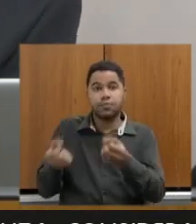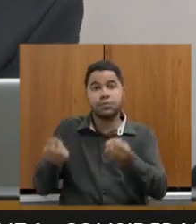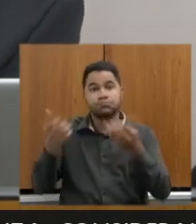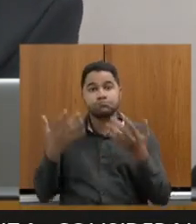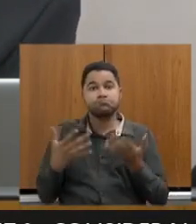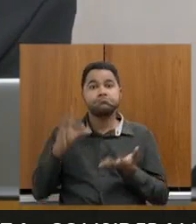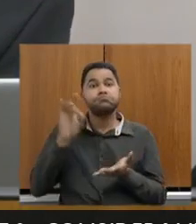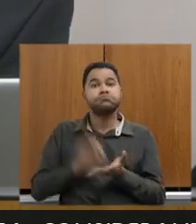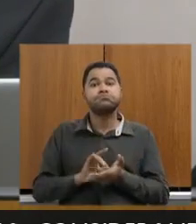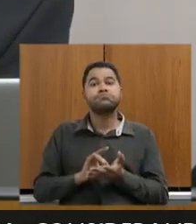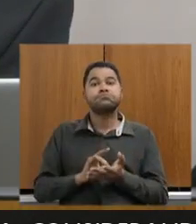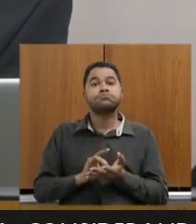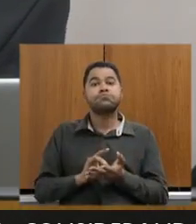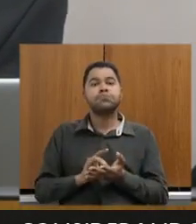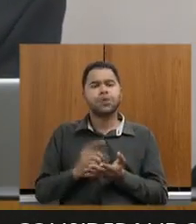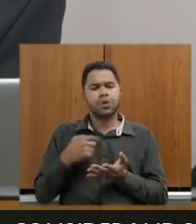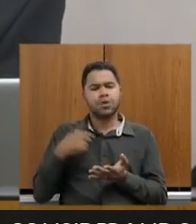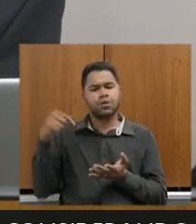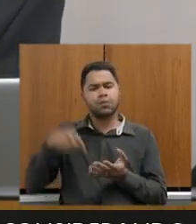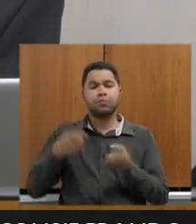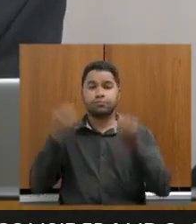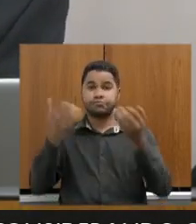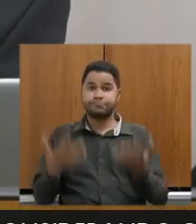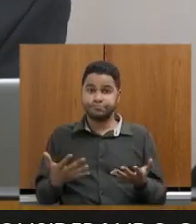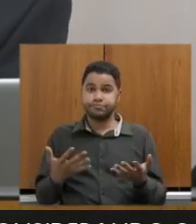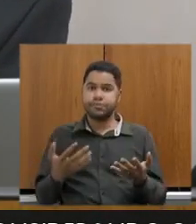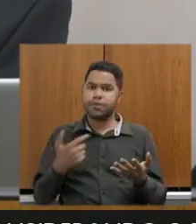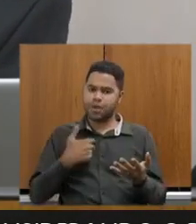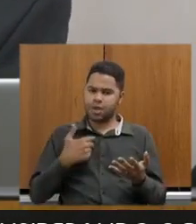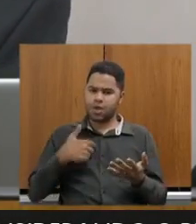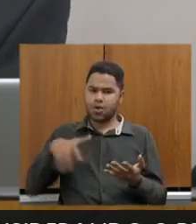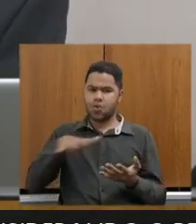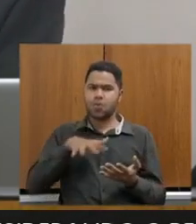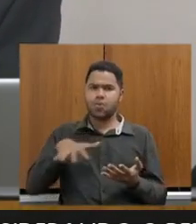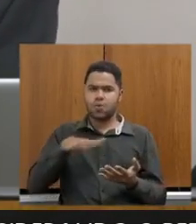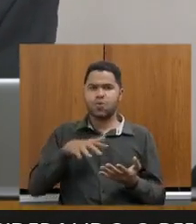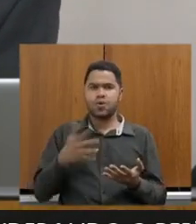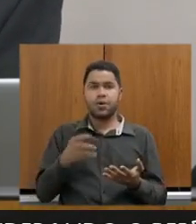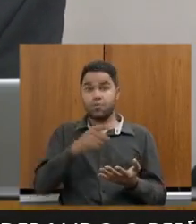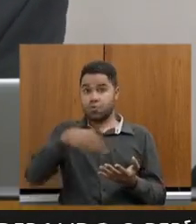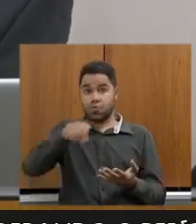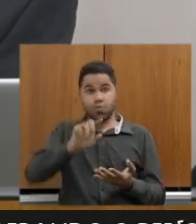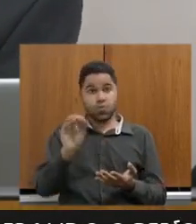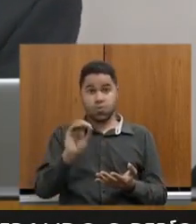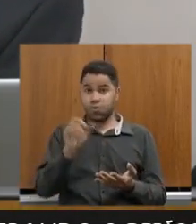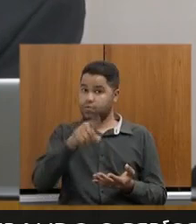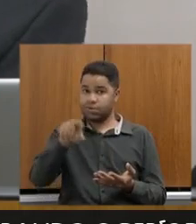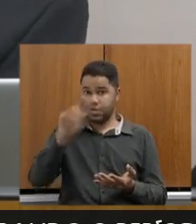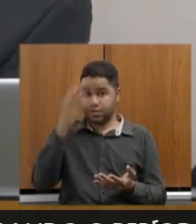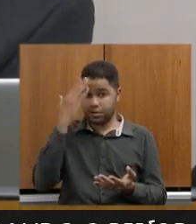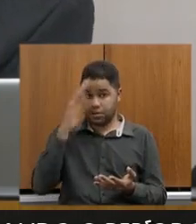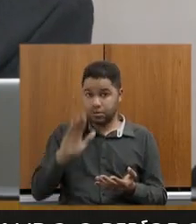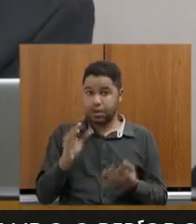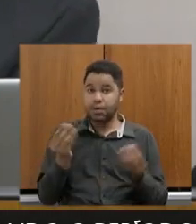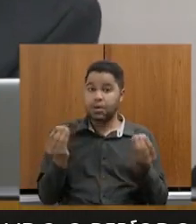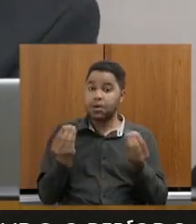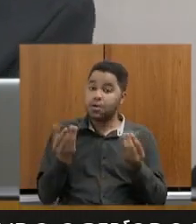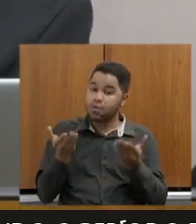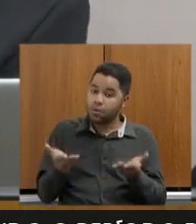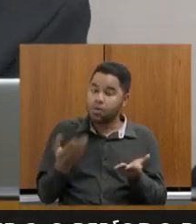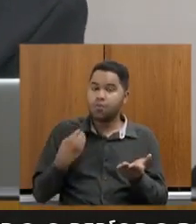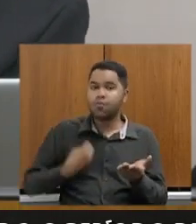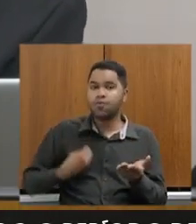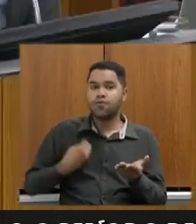dissesse exatamente aquilo que eu tô aqui dizendo o senhor olha eu sou do ramo se eu não são tão vocês não sabe como é que esse trem aqui